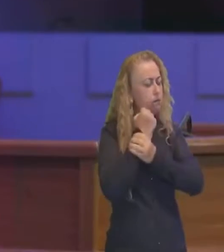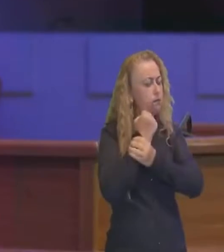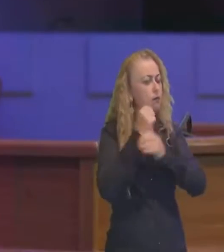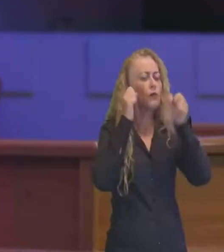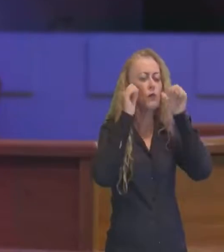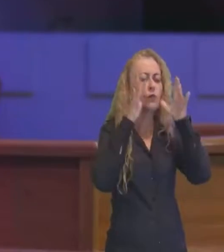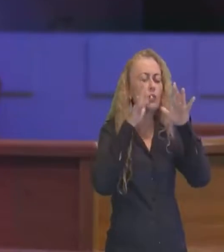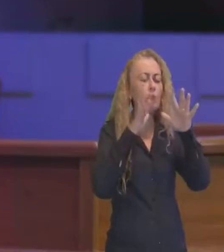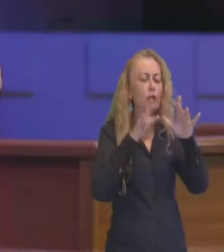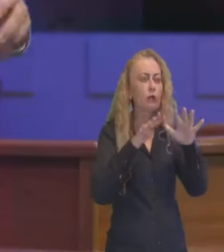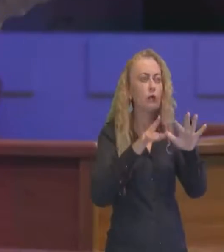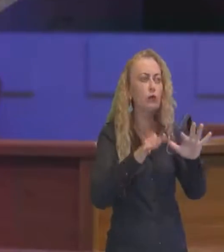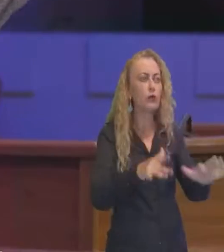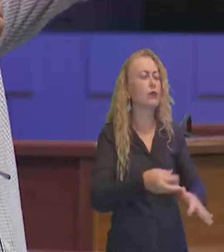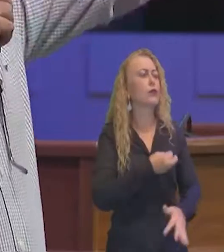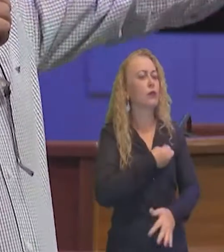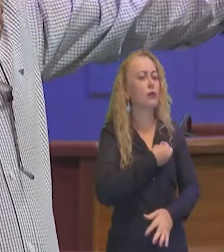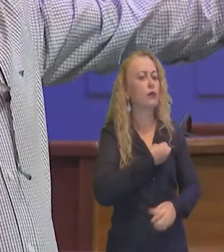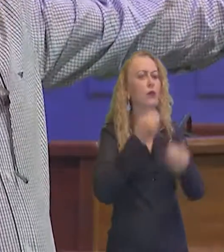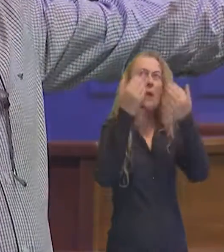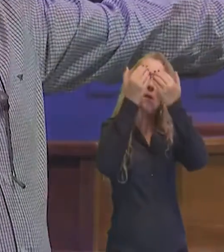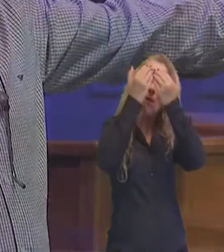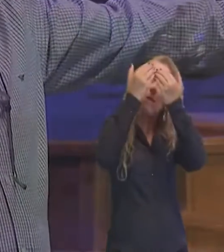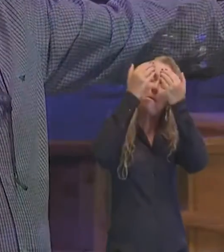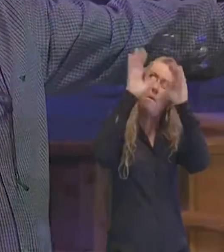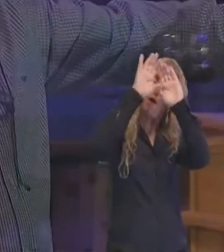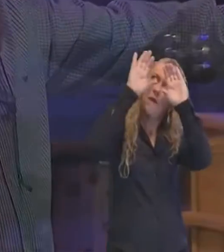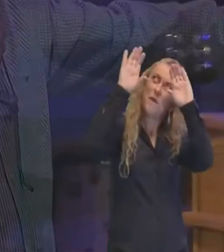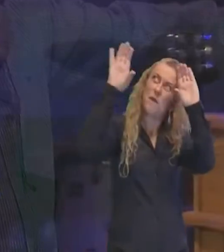a vida do casal. Os céus se abrem